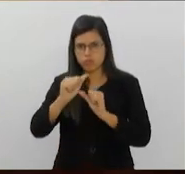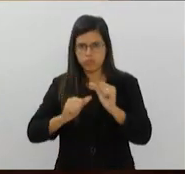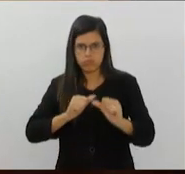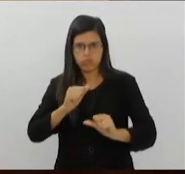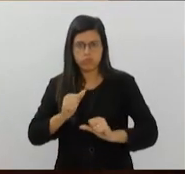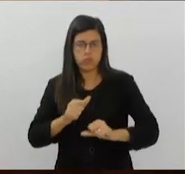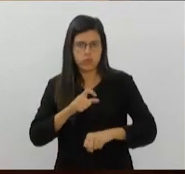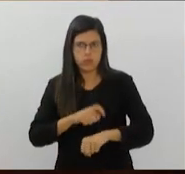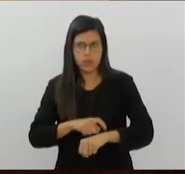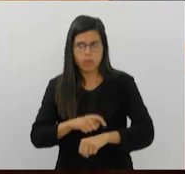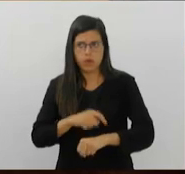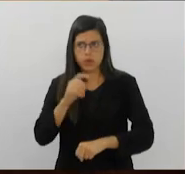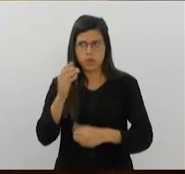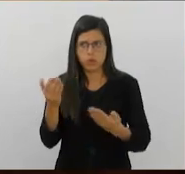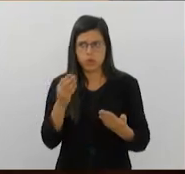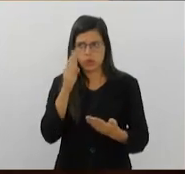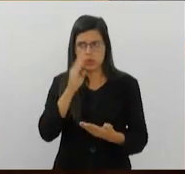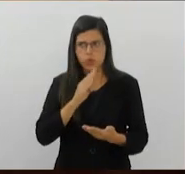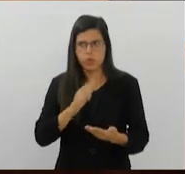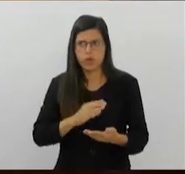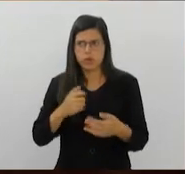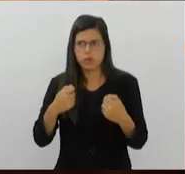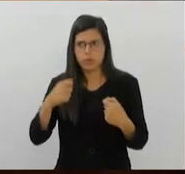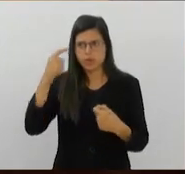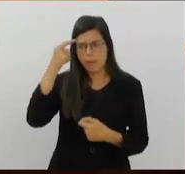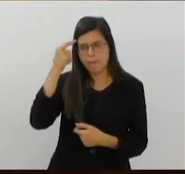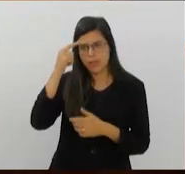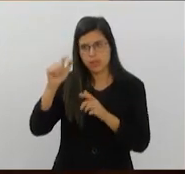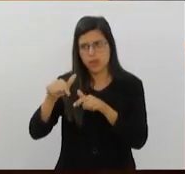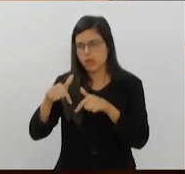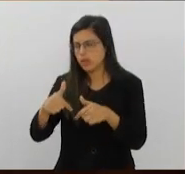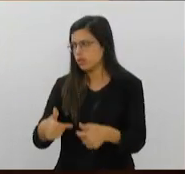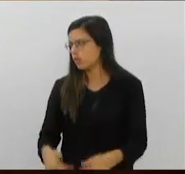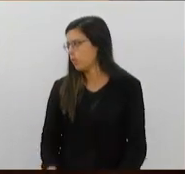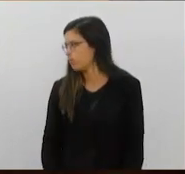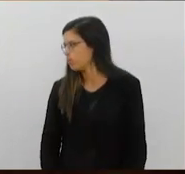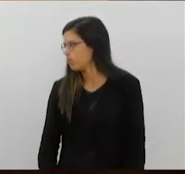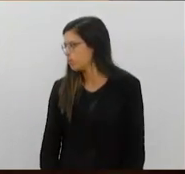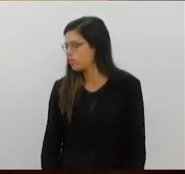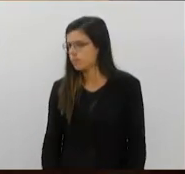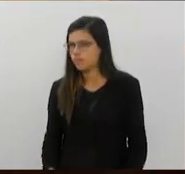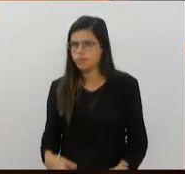que hoje o Brasil se debruça a ter que pensar e agir. Obrigada.